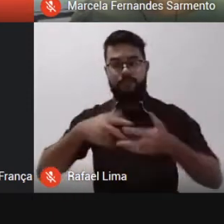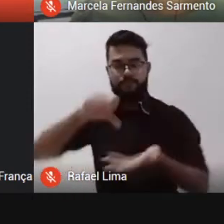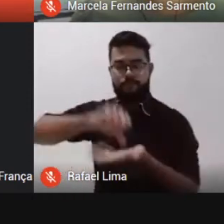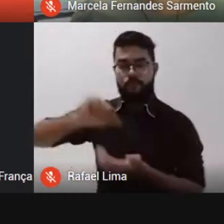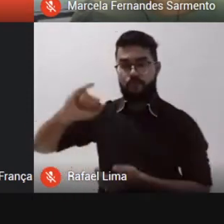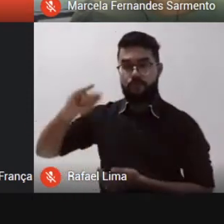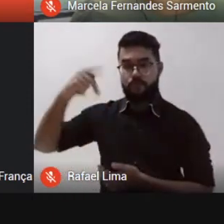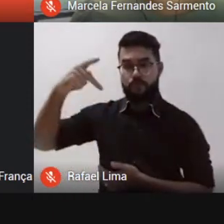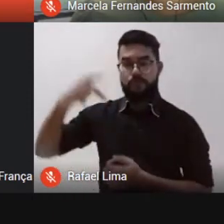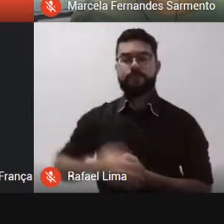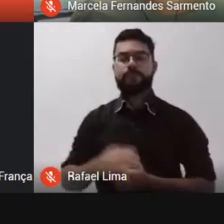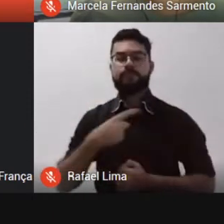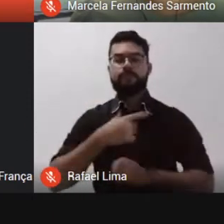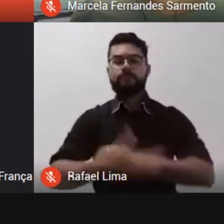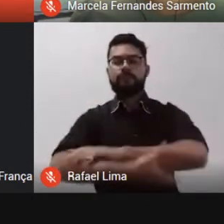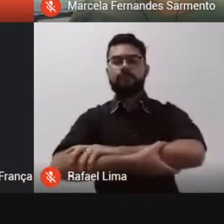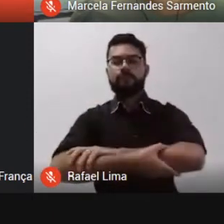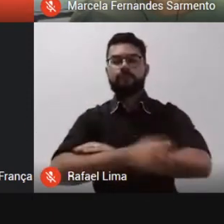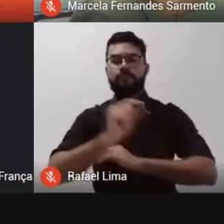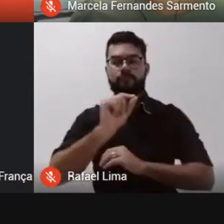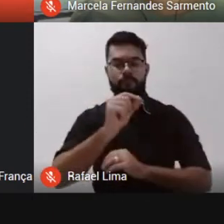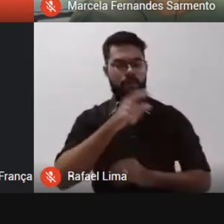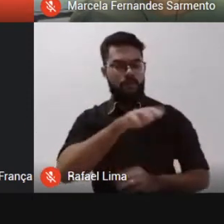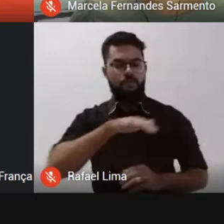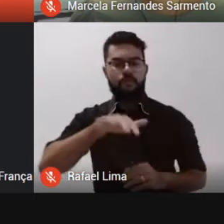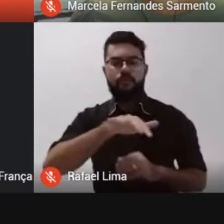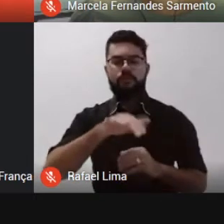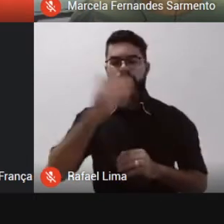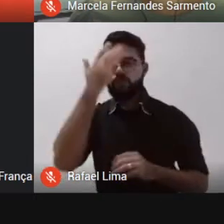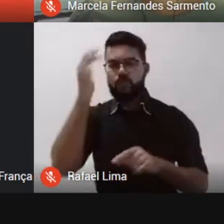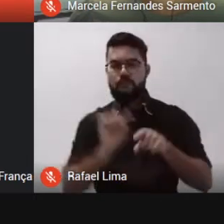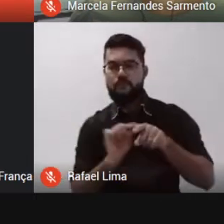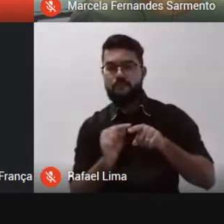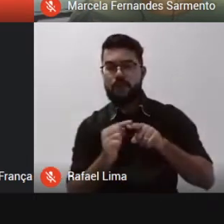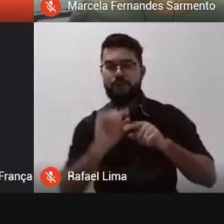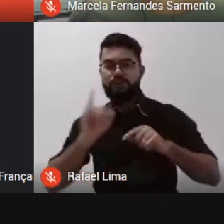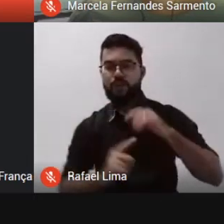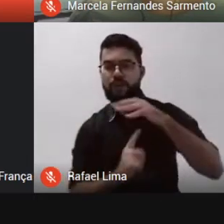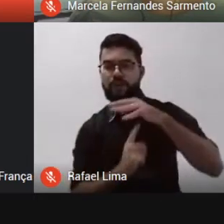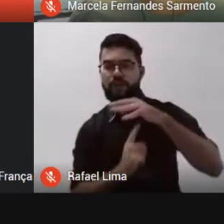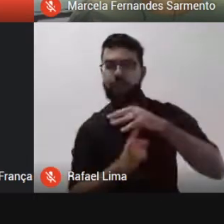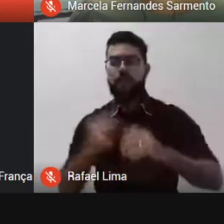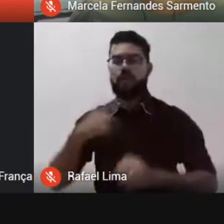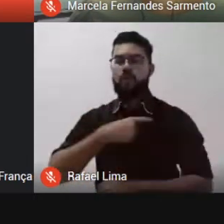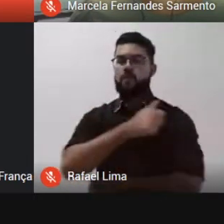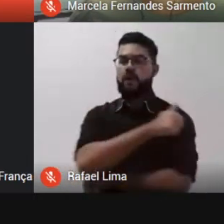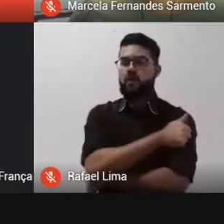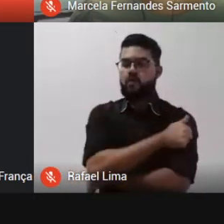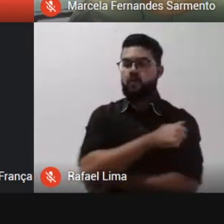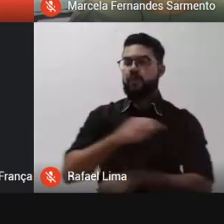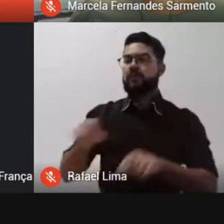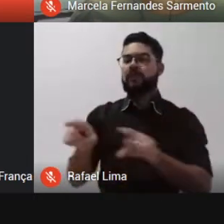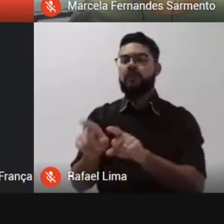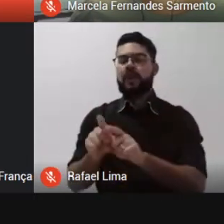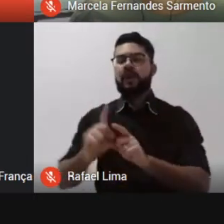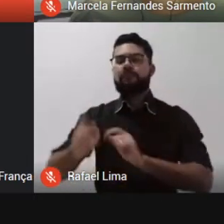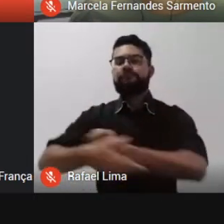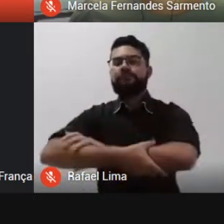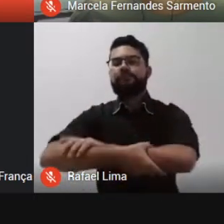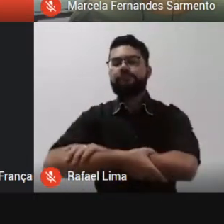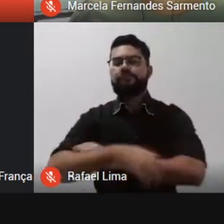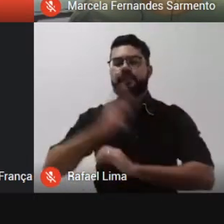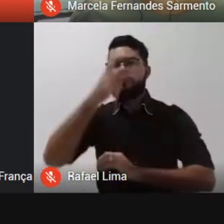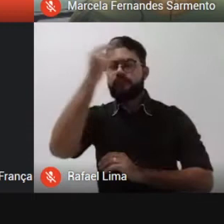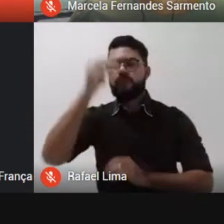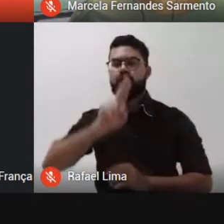Parceria, a comunidade de Jaguaribe, os alunos do IFPB, a CEMOB, que nos auxiliou também nas instruções, na implantação